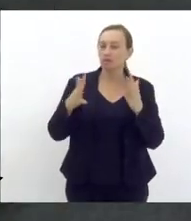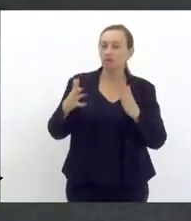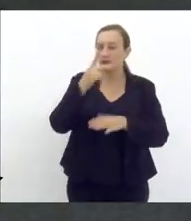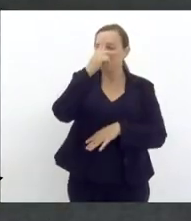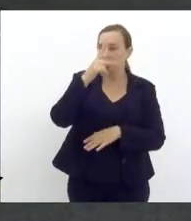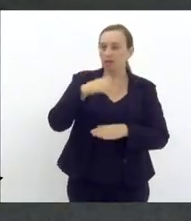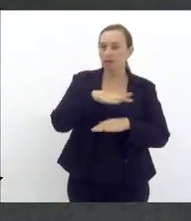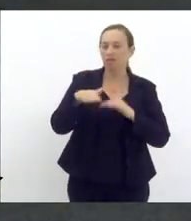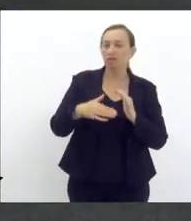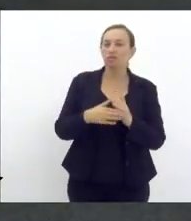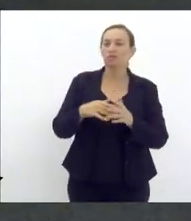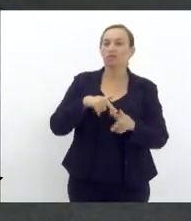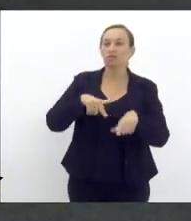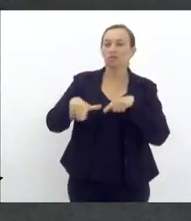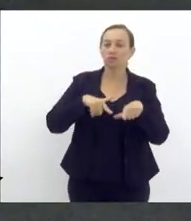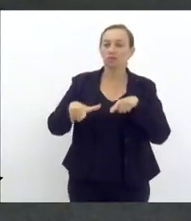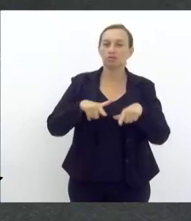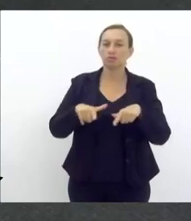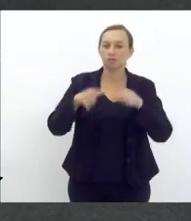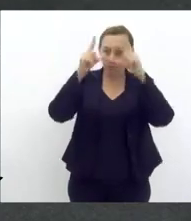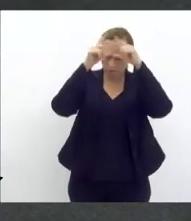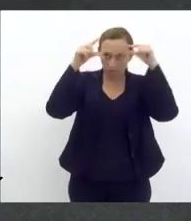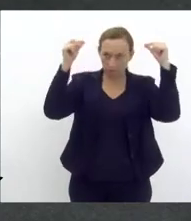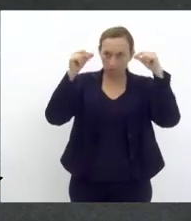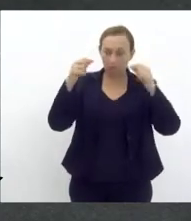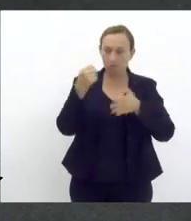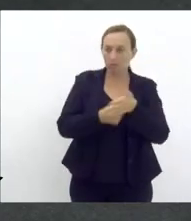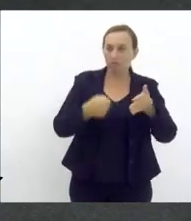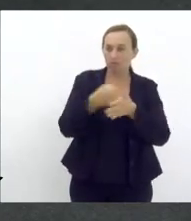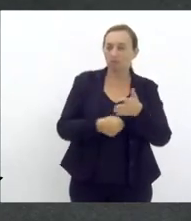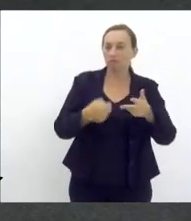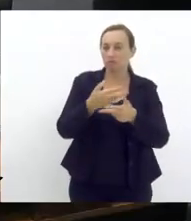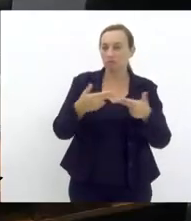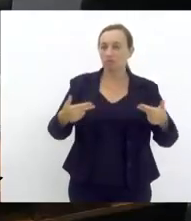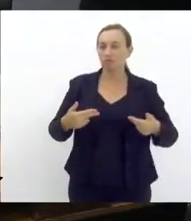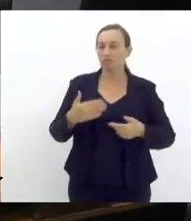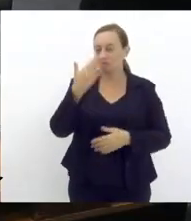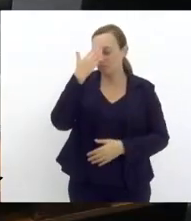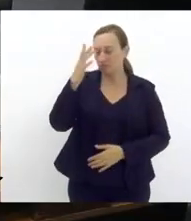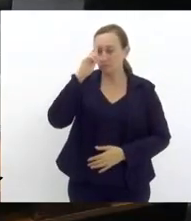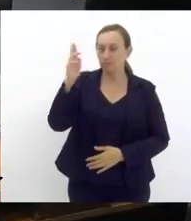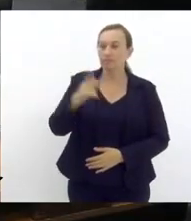trabalhadores aos trabalhadores da enfermagem por essa Conquista Depois de muita luta Obrigada presidente